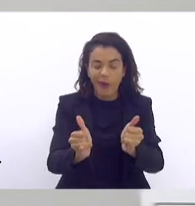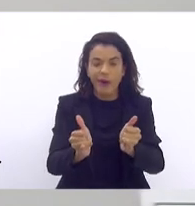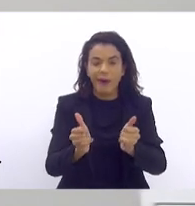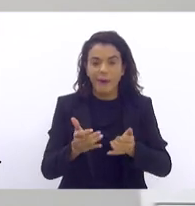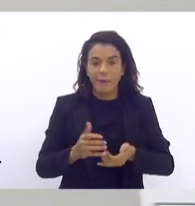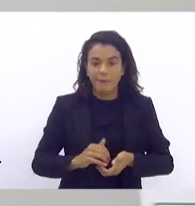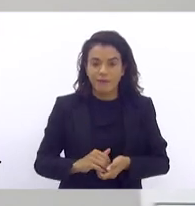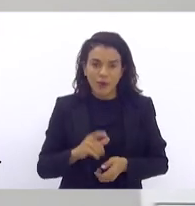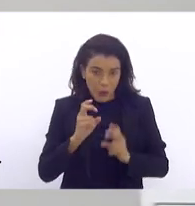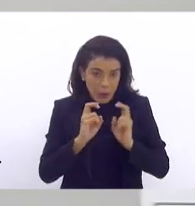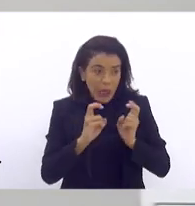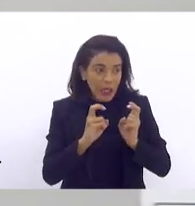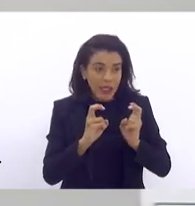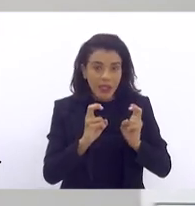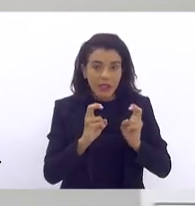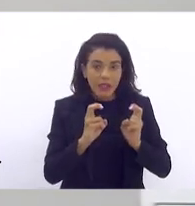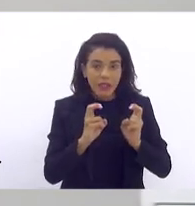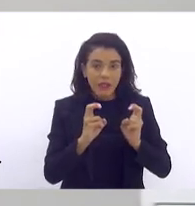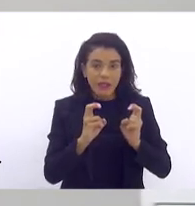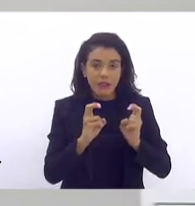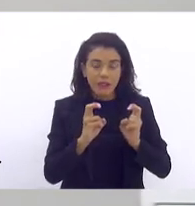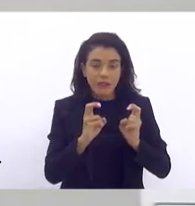do trem